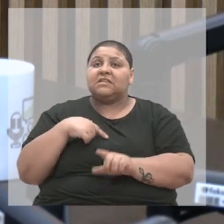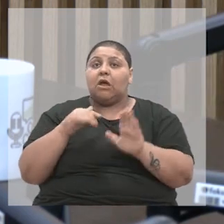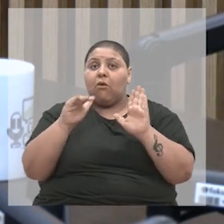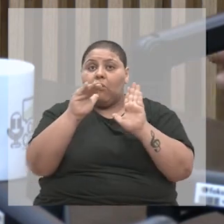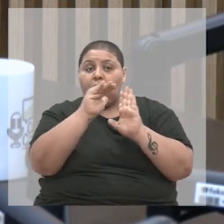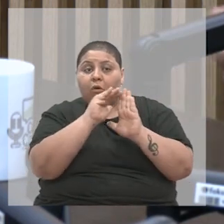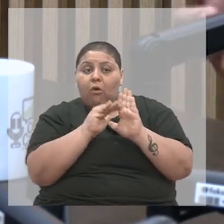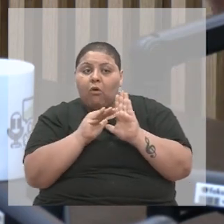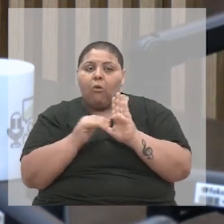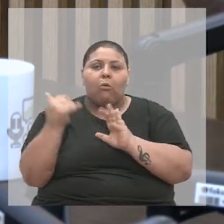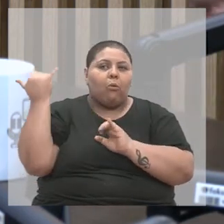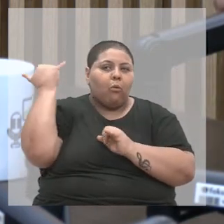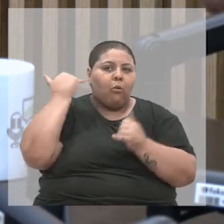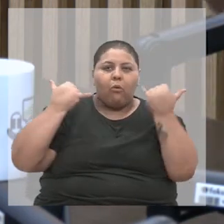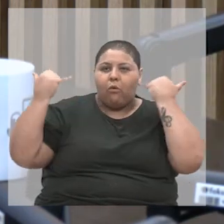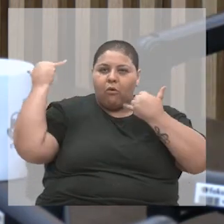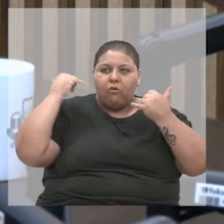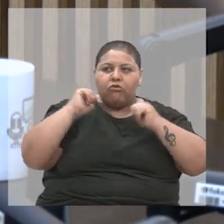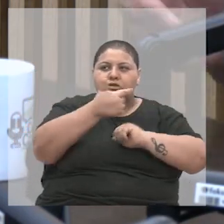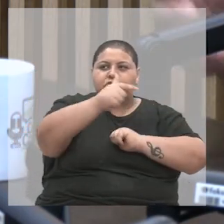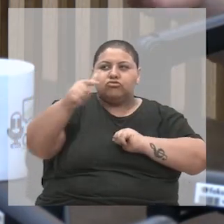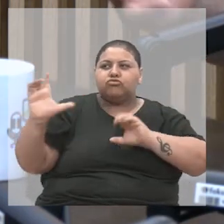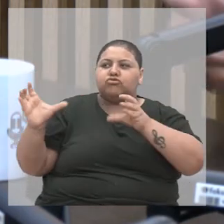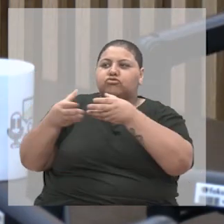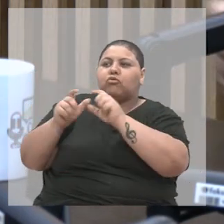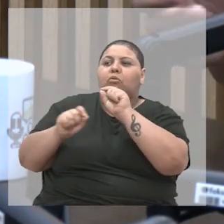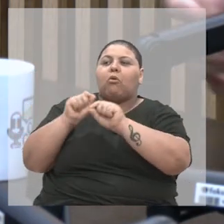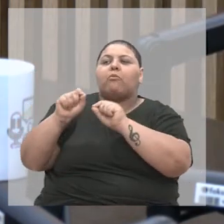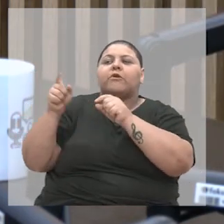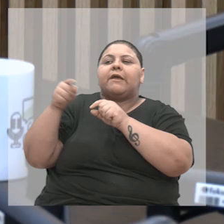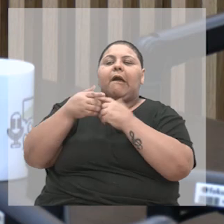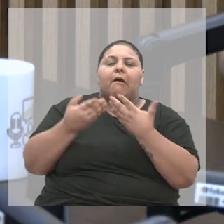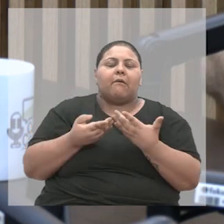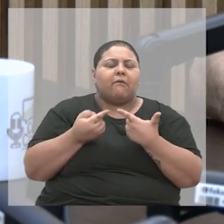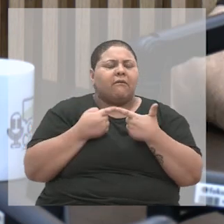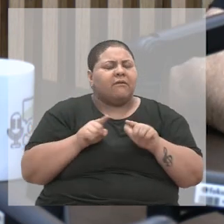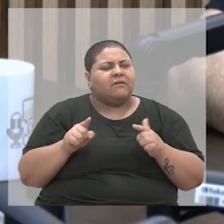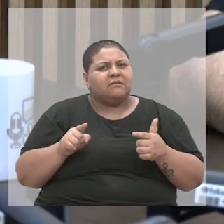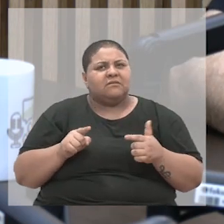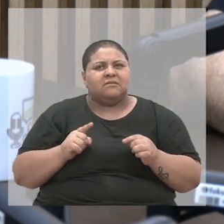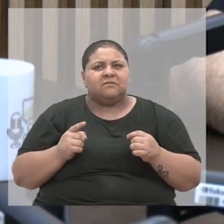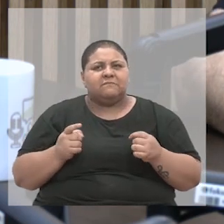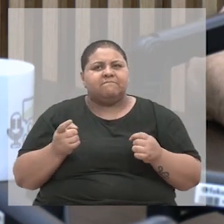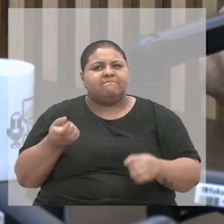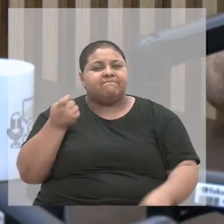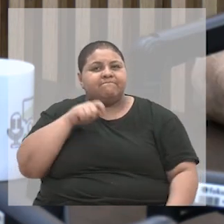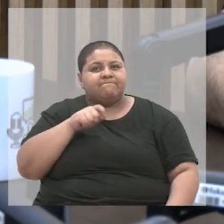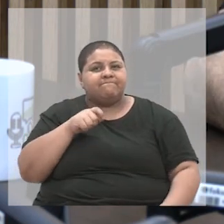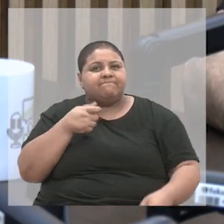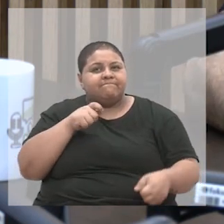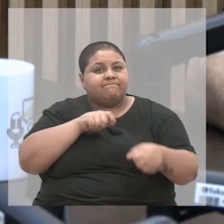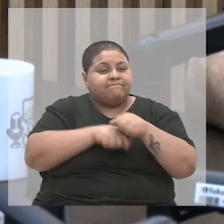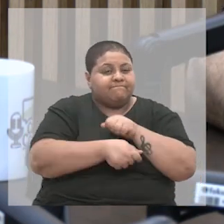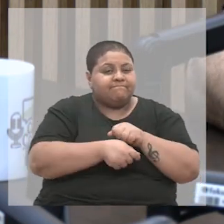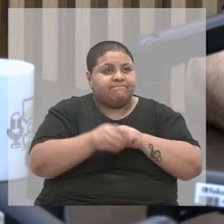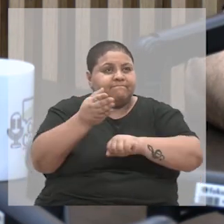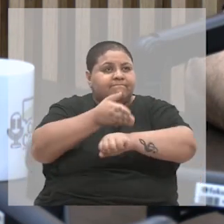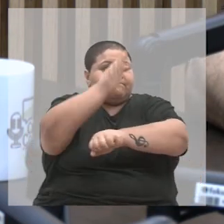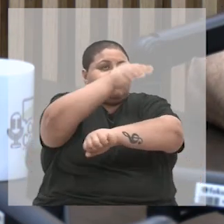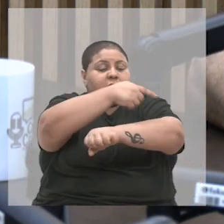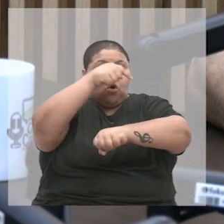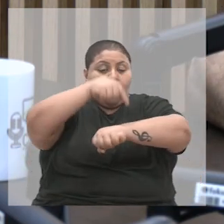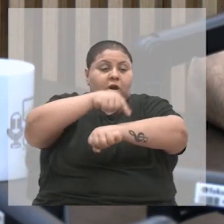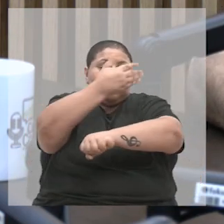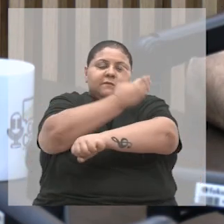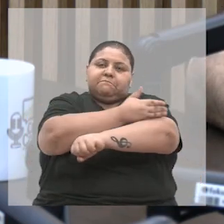gente até tem um know-how, porque a gente ouve das outras modalidades, como é que funciona e tal, mas precisa investimento, precisa